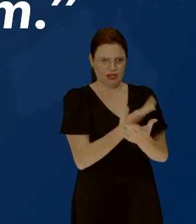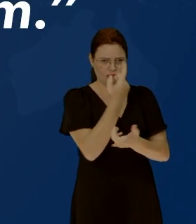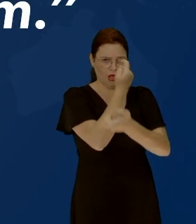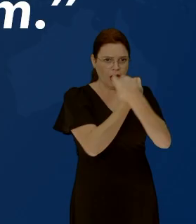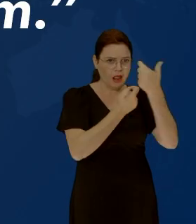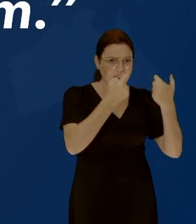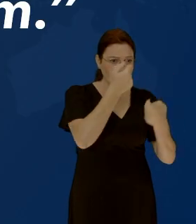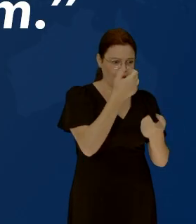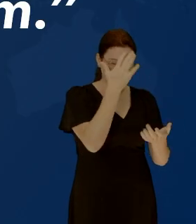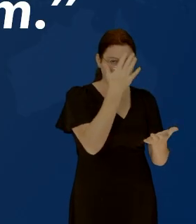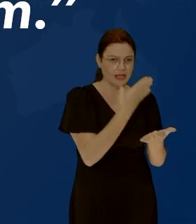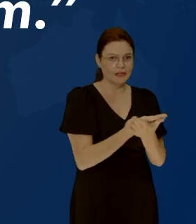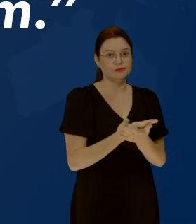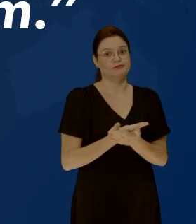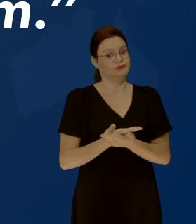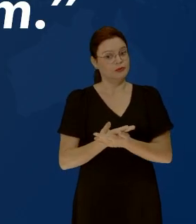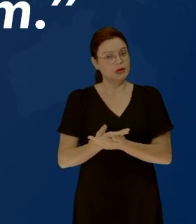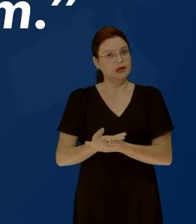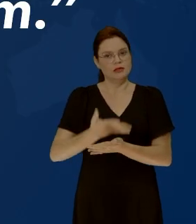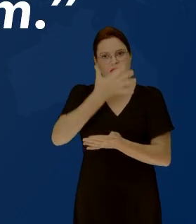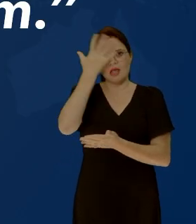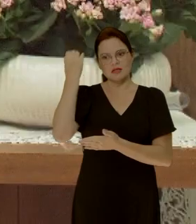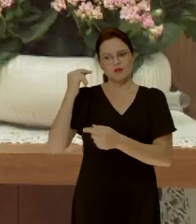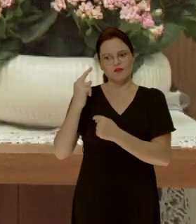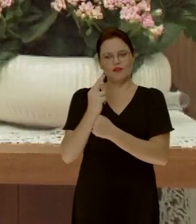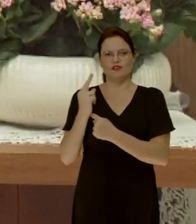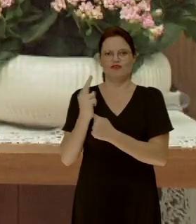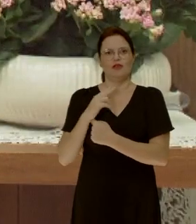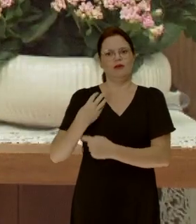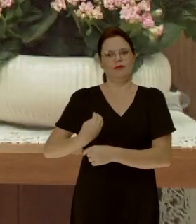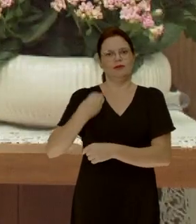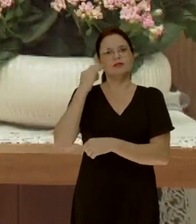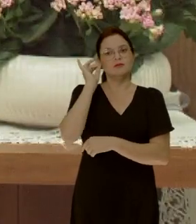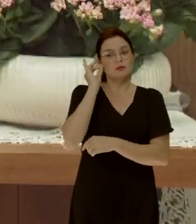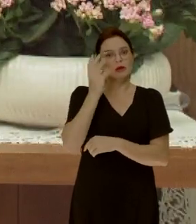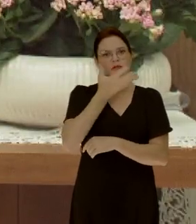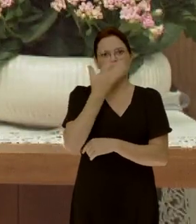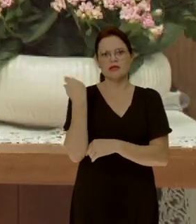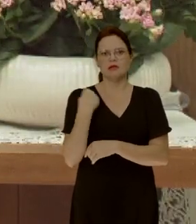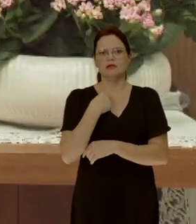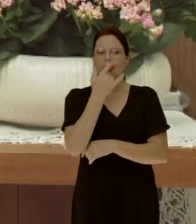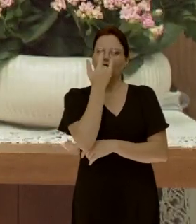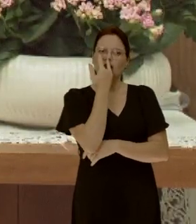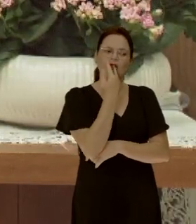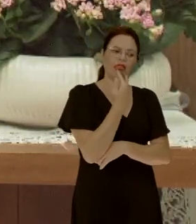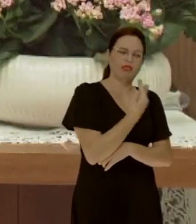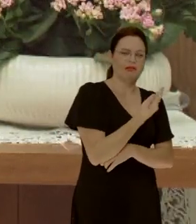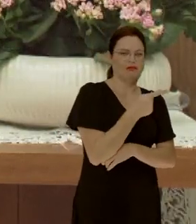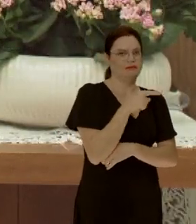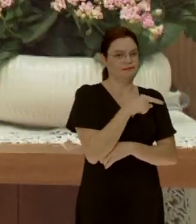estar cuidando da vida eterna, da vida espiritual, está ouvindo uma conversa de